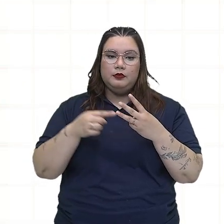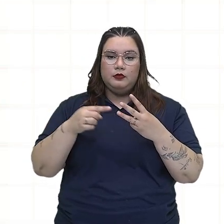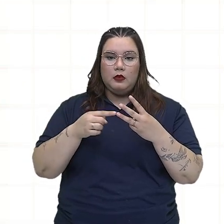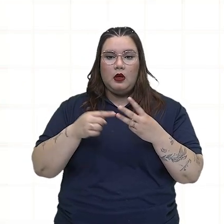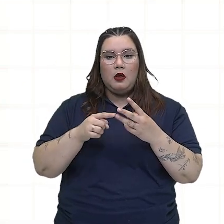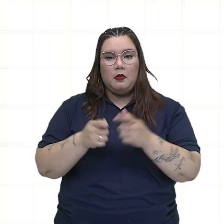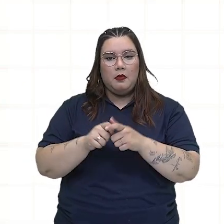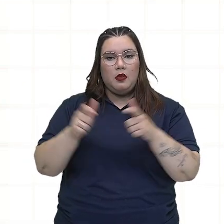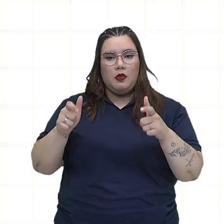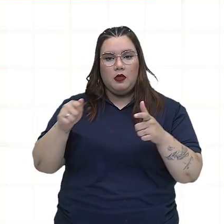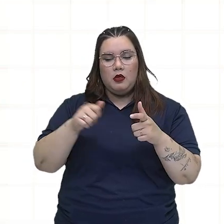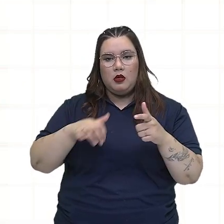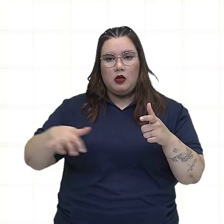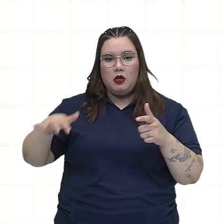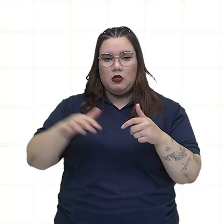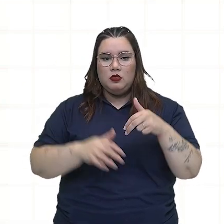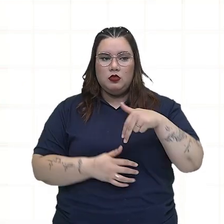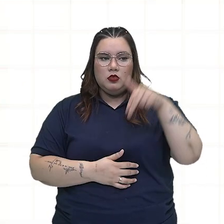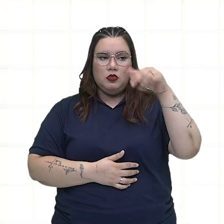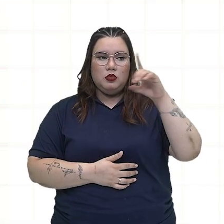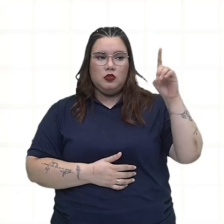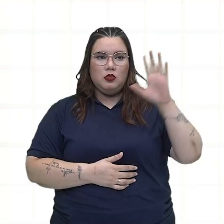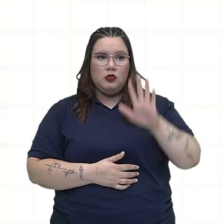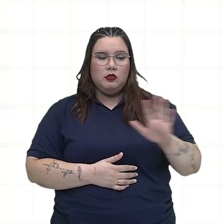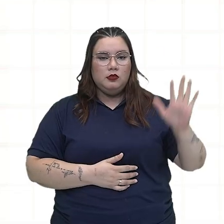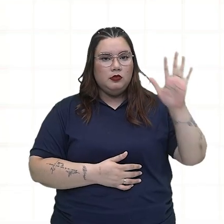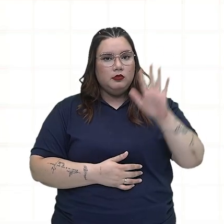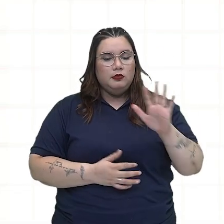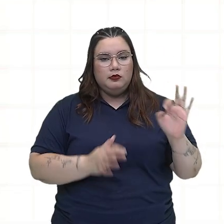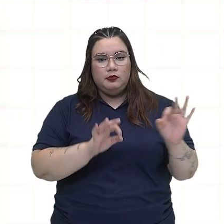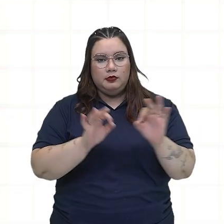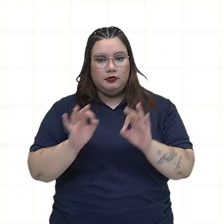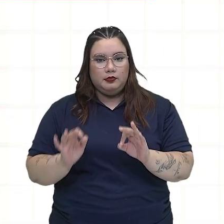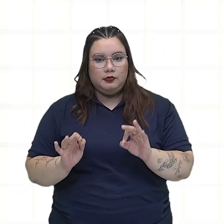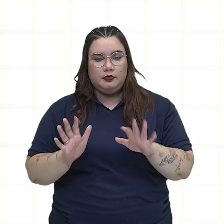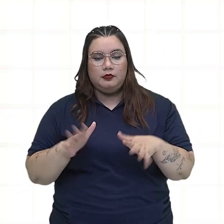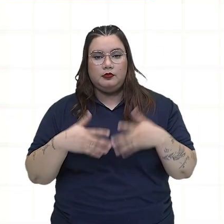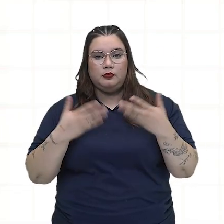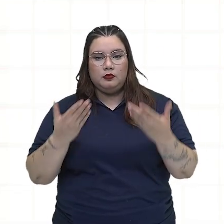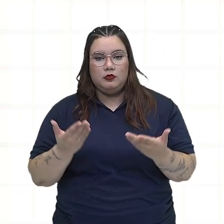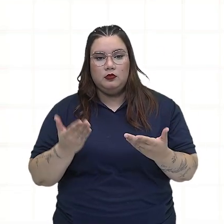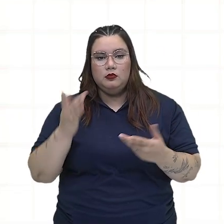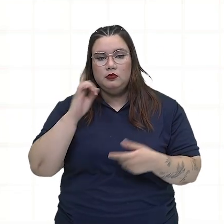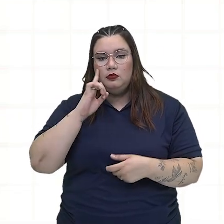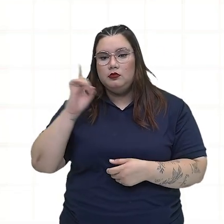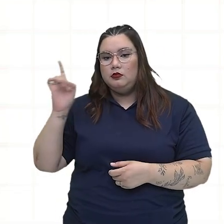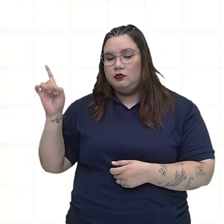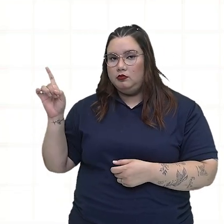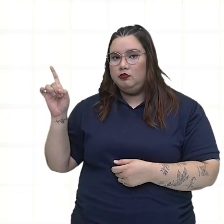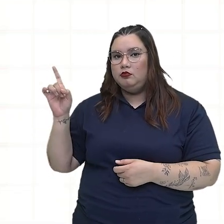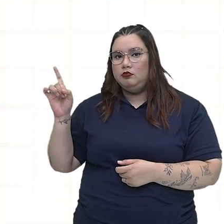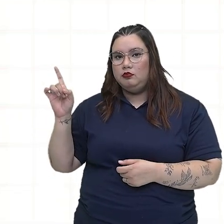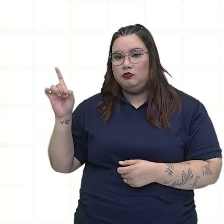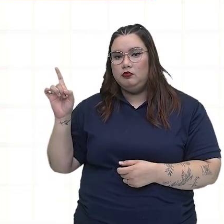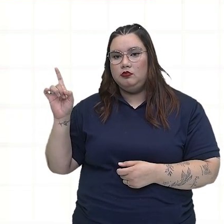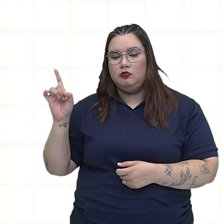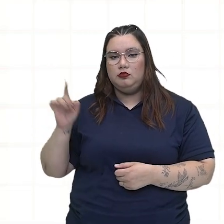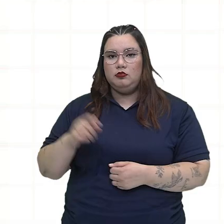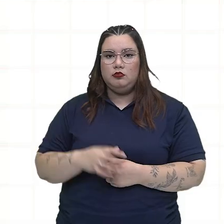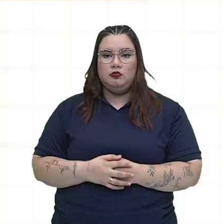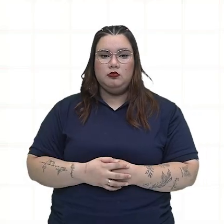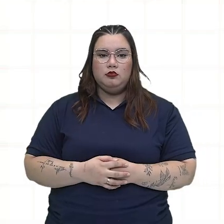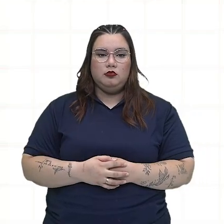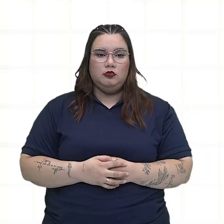principalmente, e grande parte do nordeste. Então, aí na parte central do Brasil, principalmente